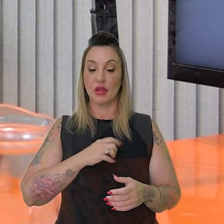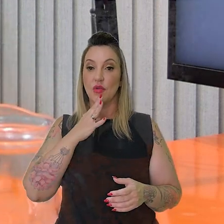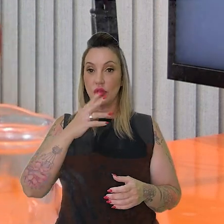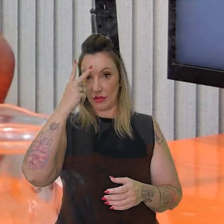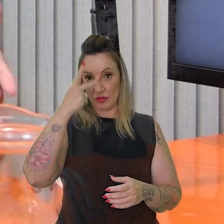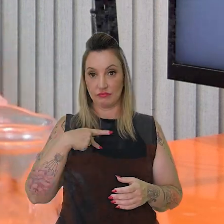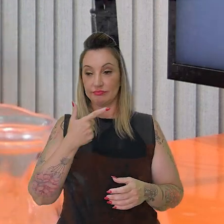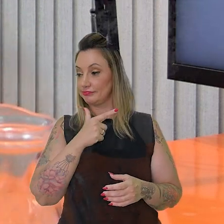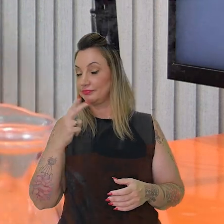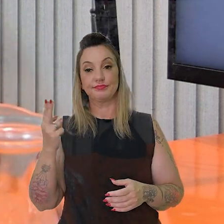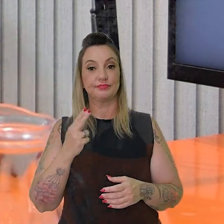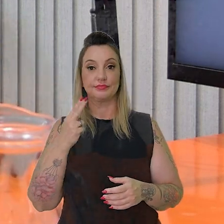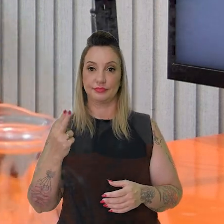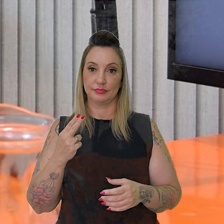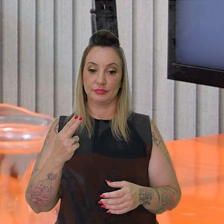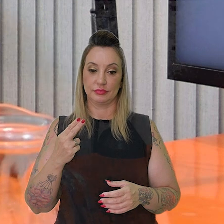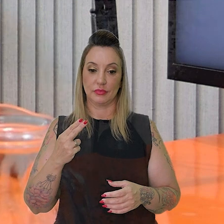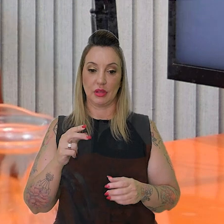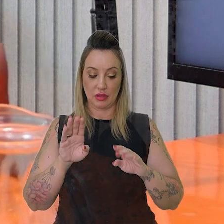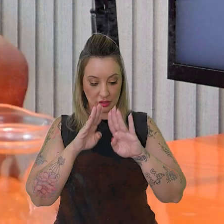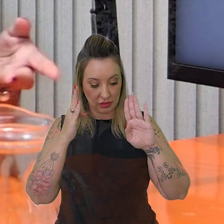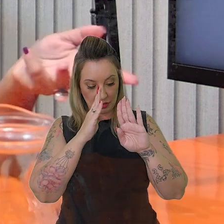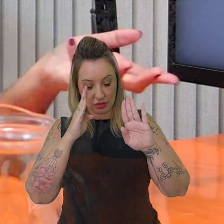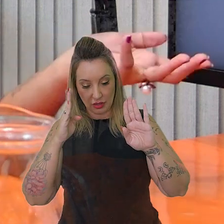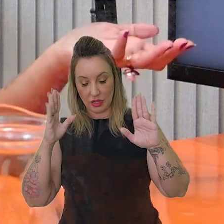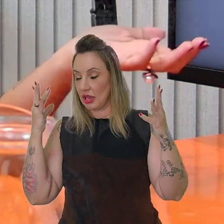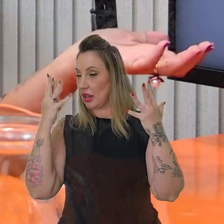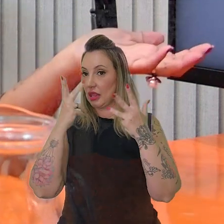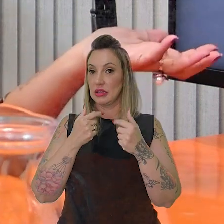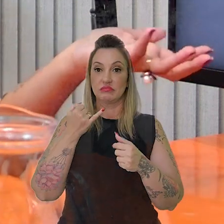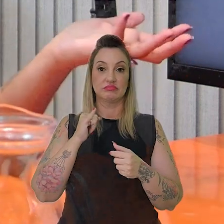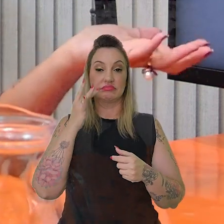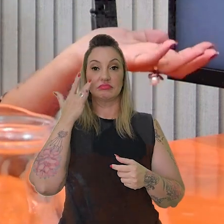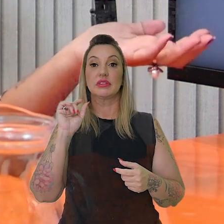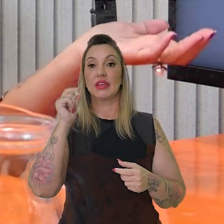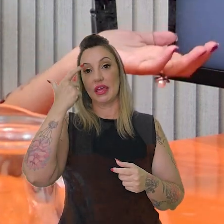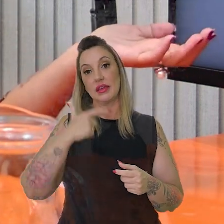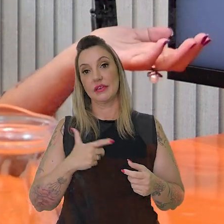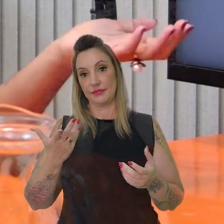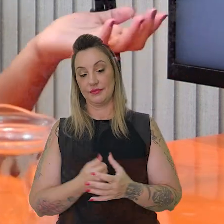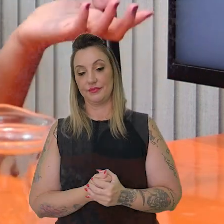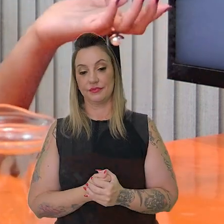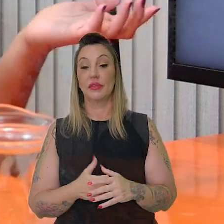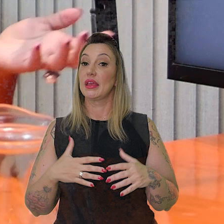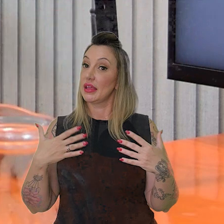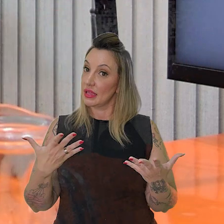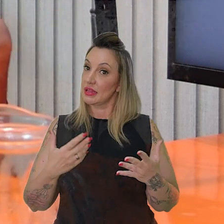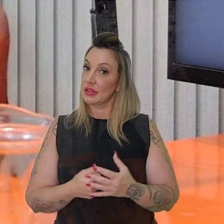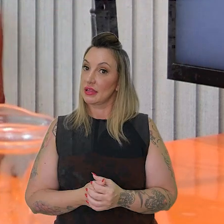gente fala de autoconhecimento que não tem como você Ah você não souber quem você é